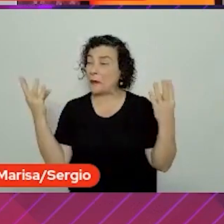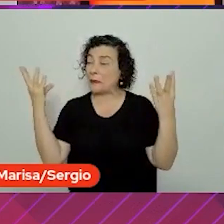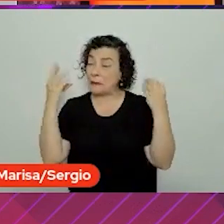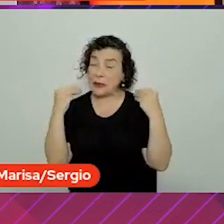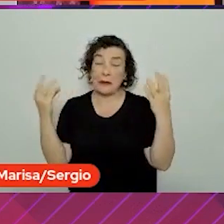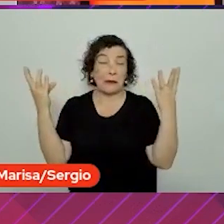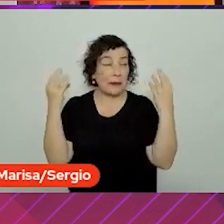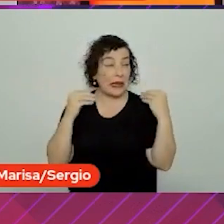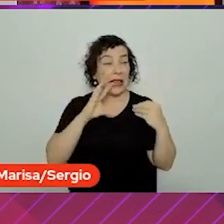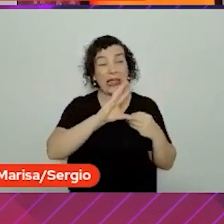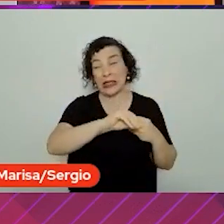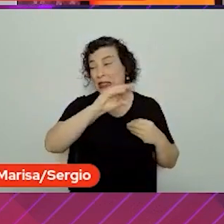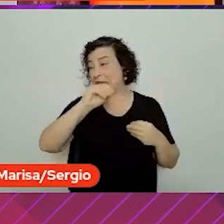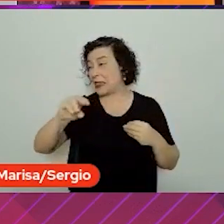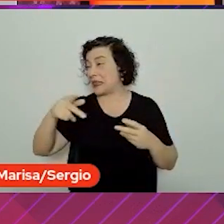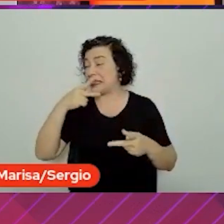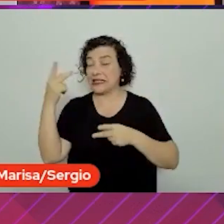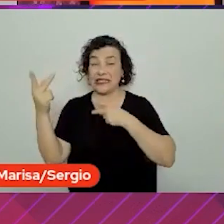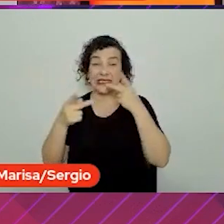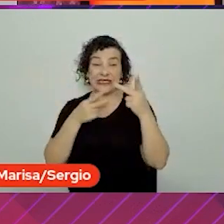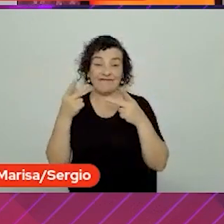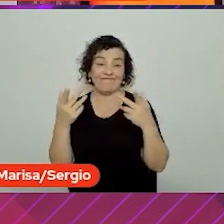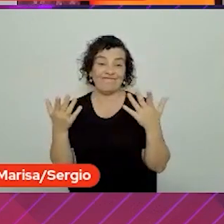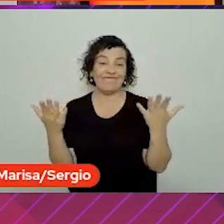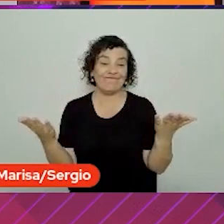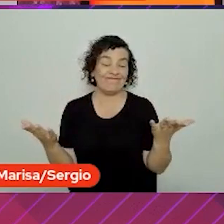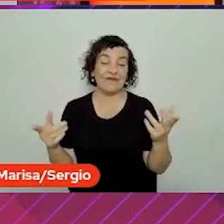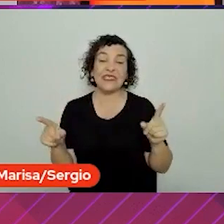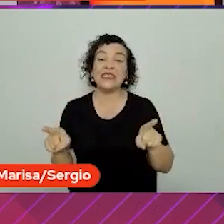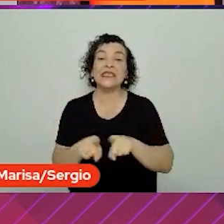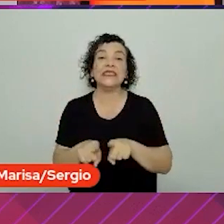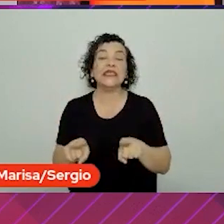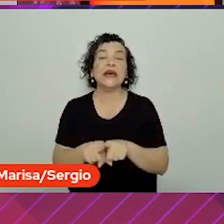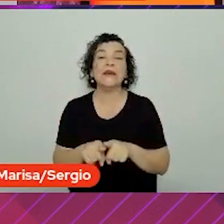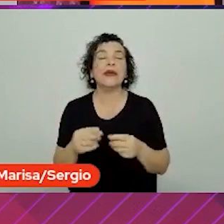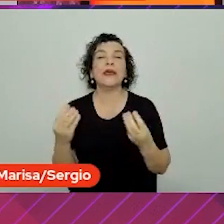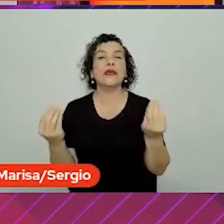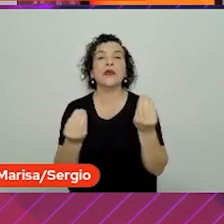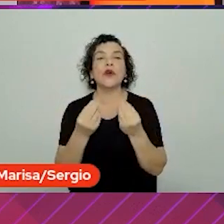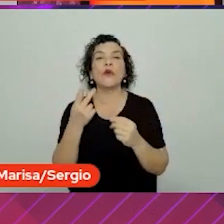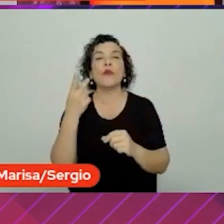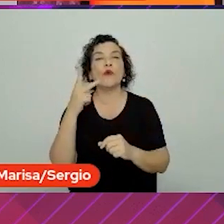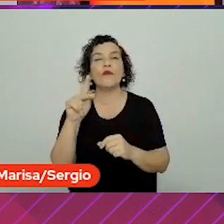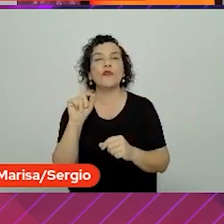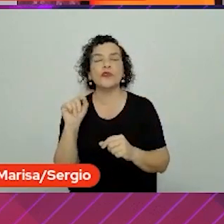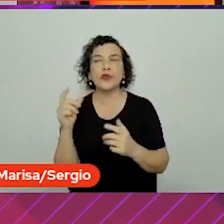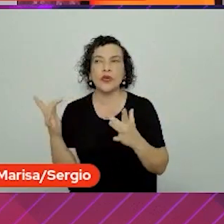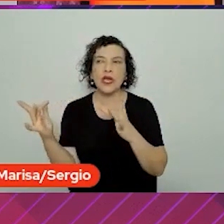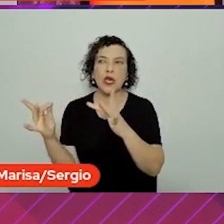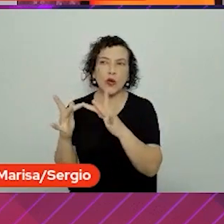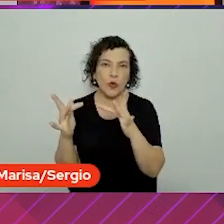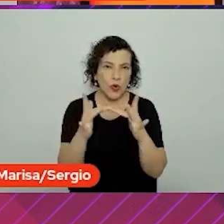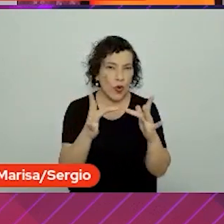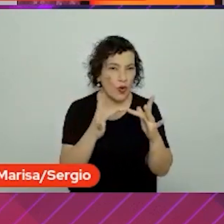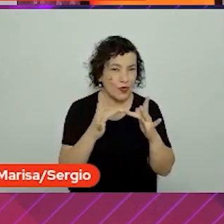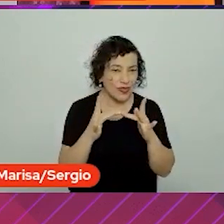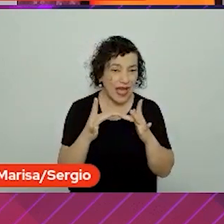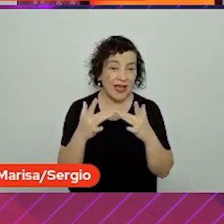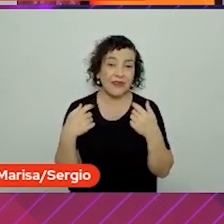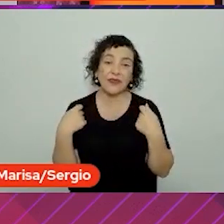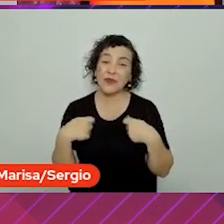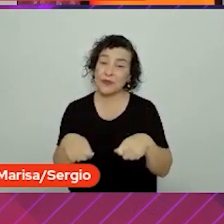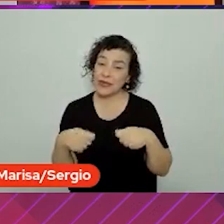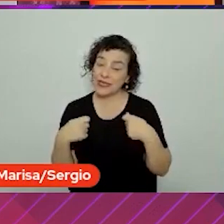das pessoas e você não se preocupa se a forma como você está abordando, ela está fazendo sentido, as pessoas elas vão